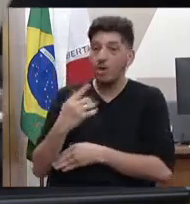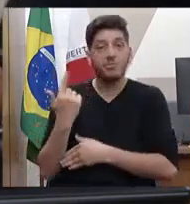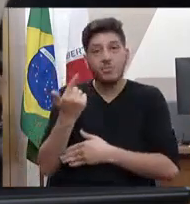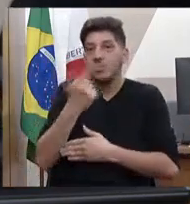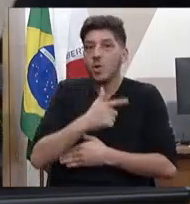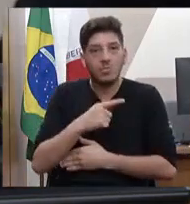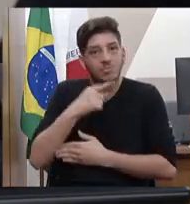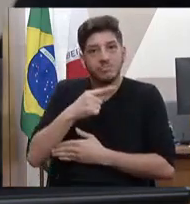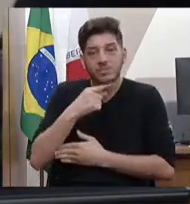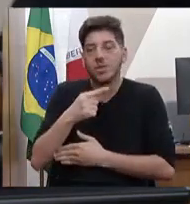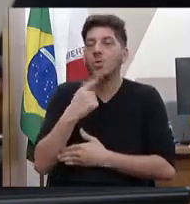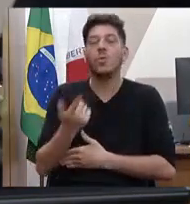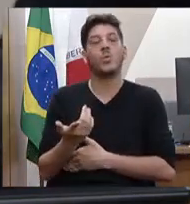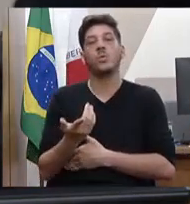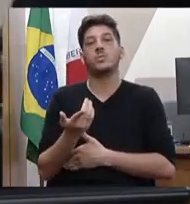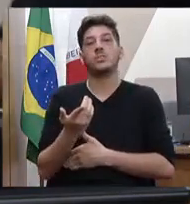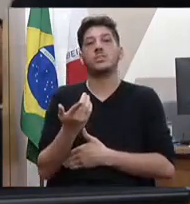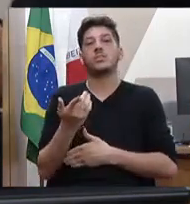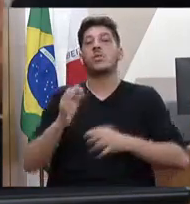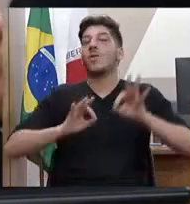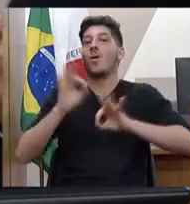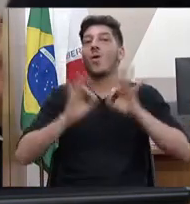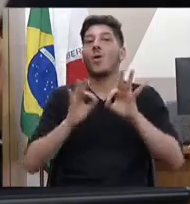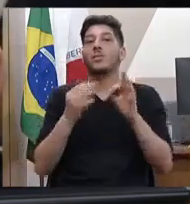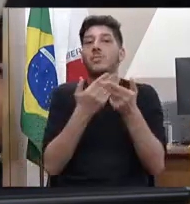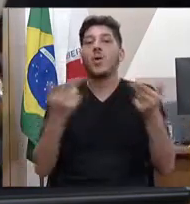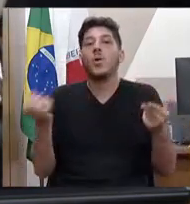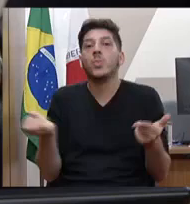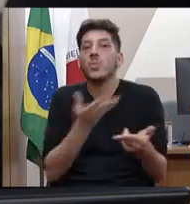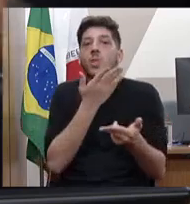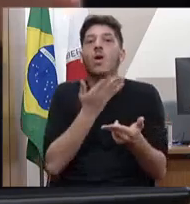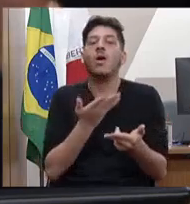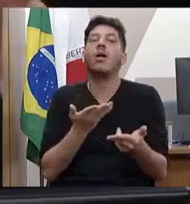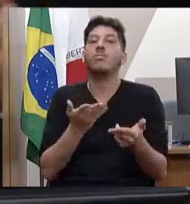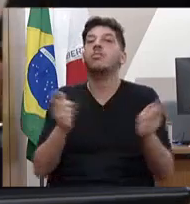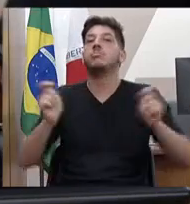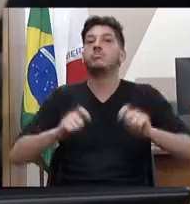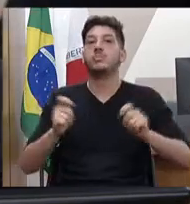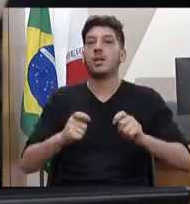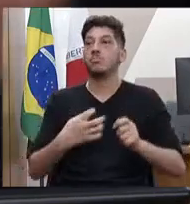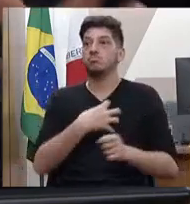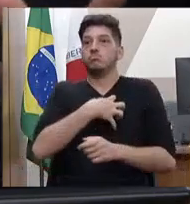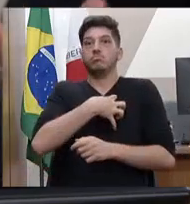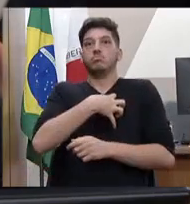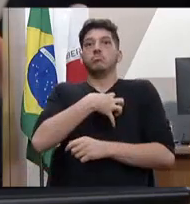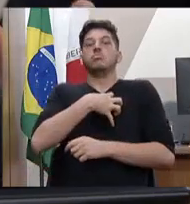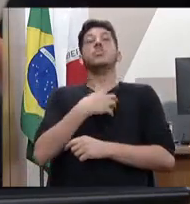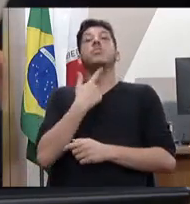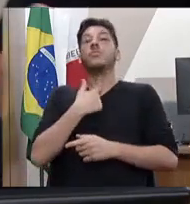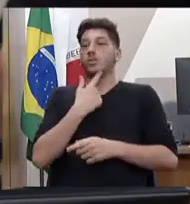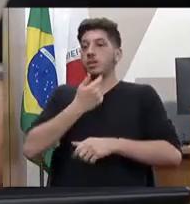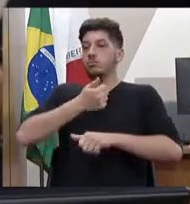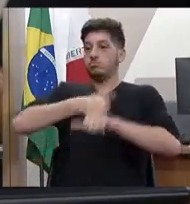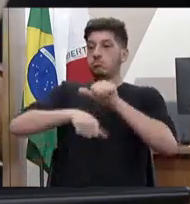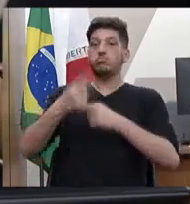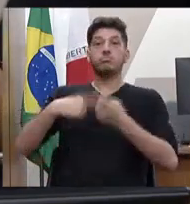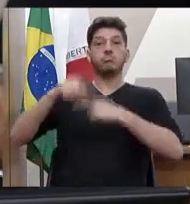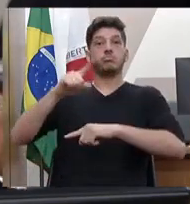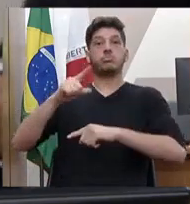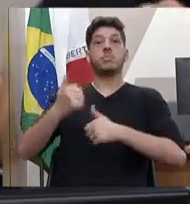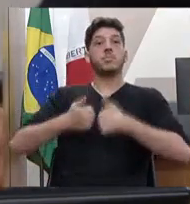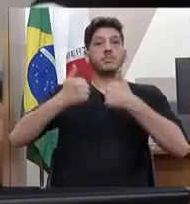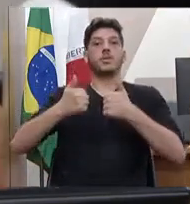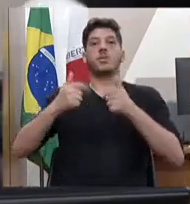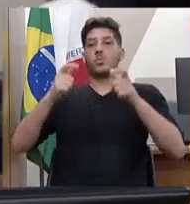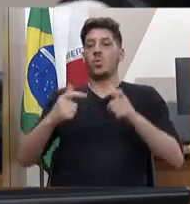construir uma algo totalmente novo que pudesse despertar essa melhoria do ambiente de trabalho de forma